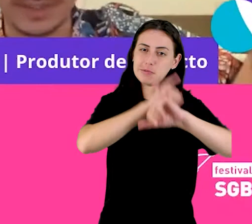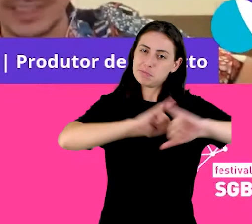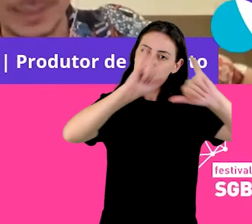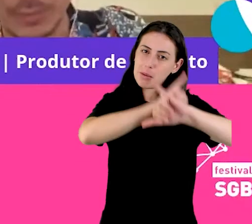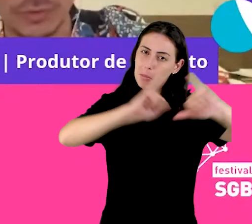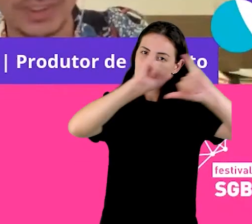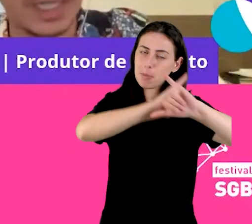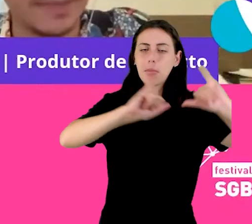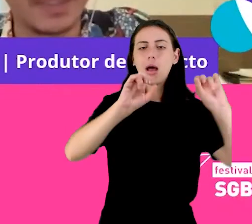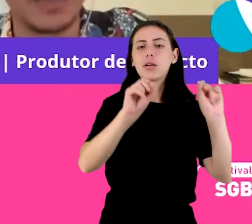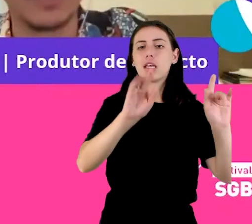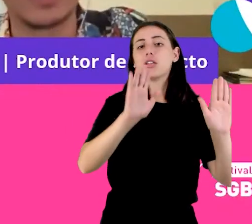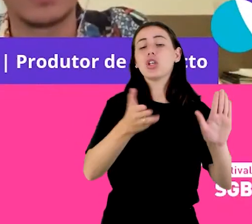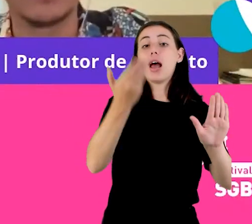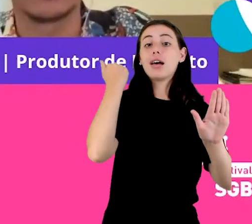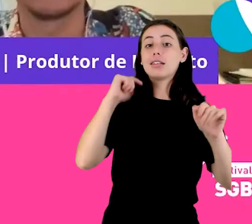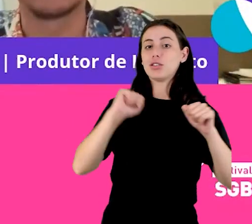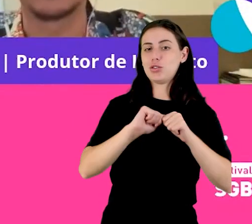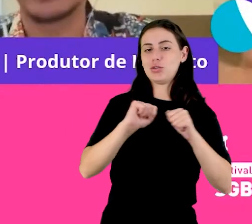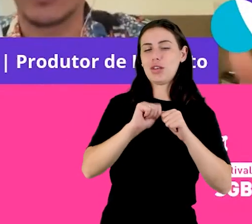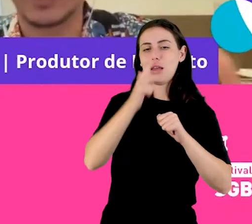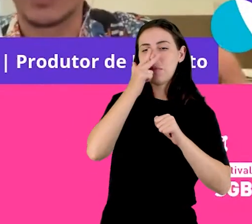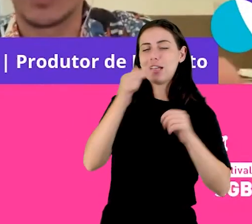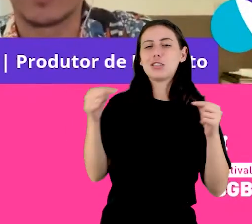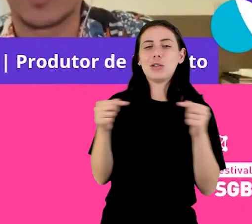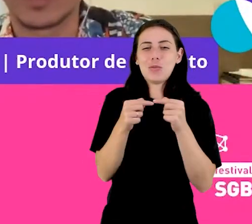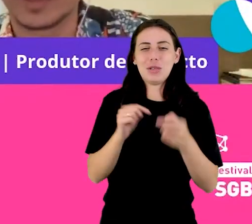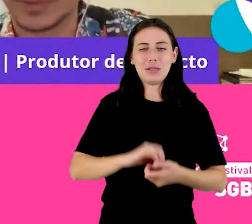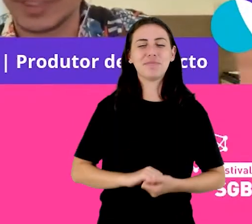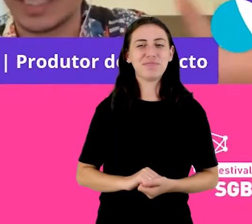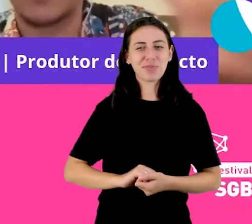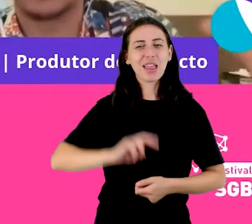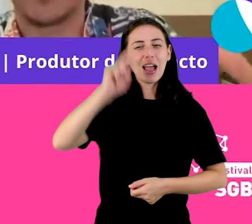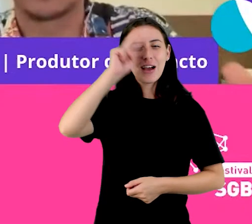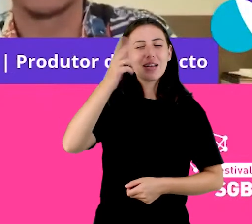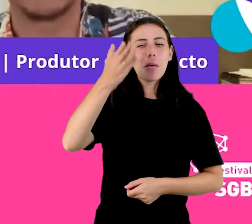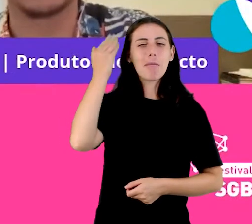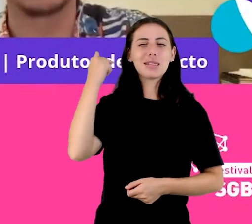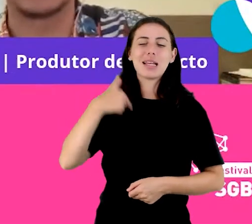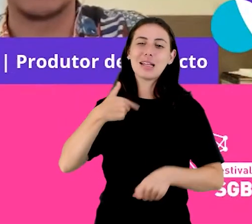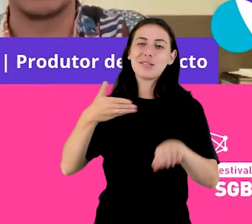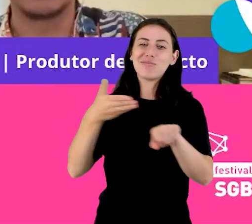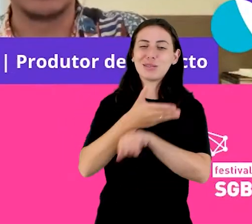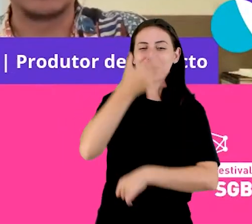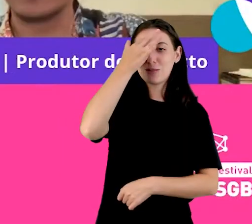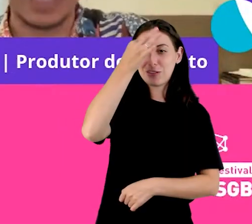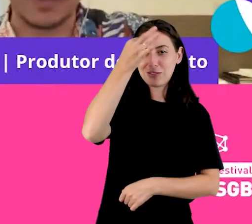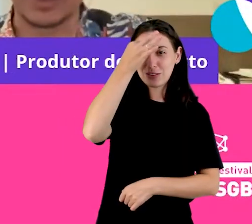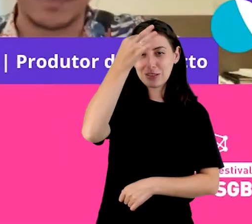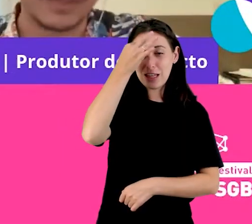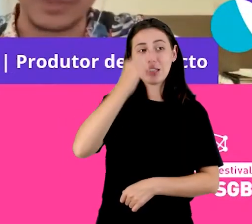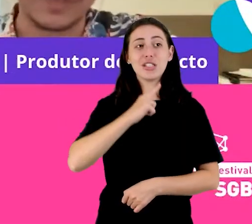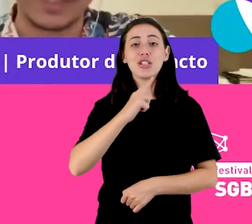todo desse mundo do cinema e tal, no fundo, e isso acontece muito quando as pessoas se identificam com produção de impacto, de perceber que